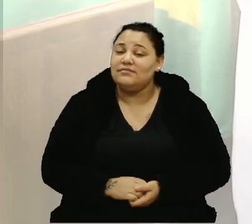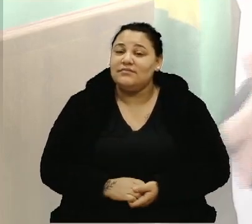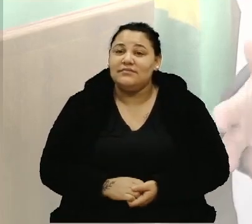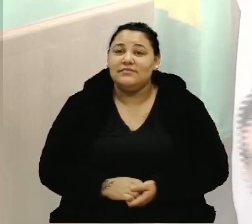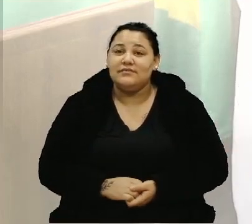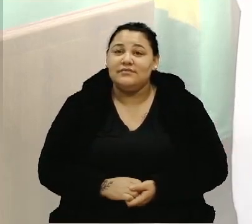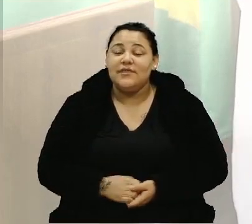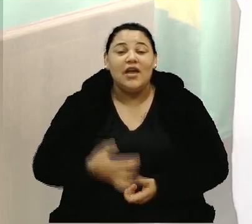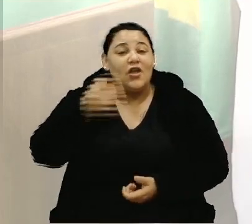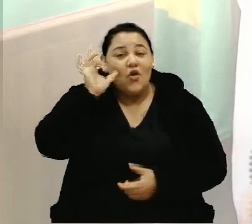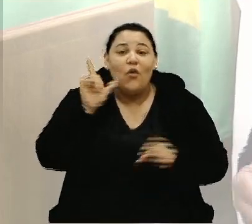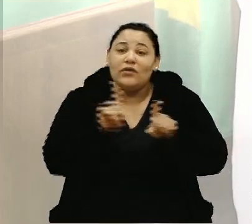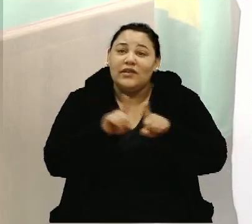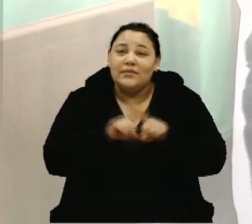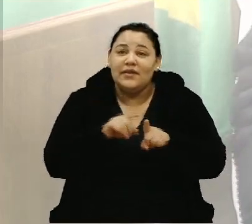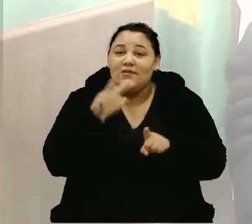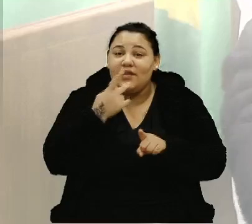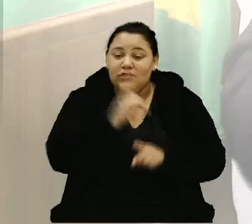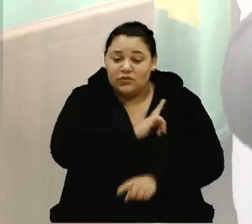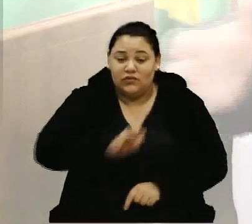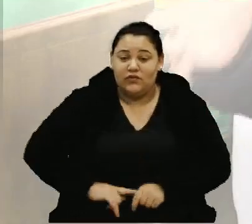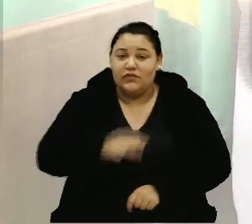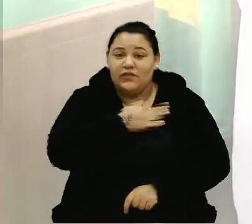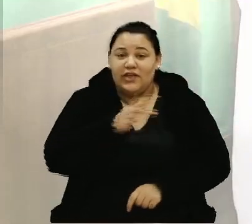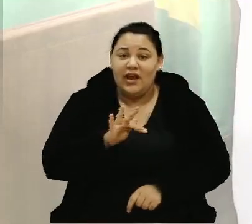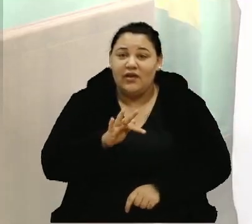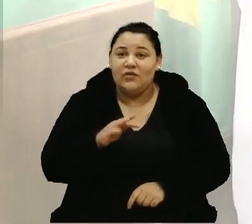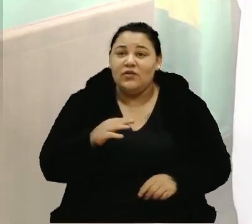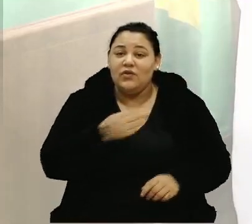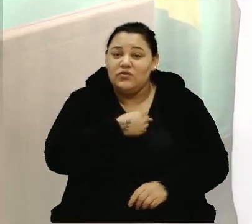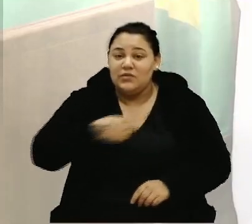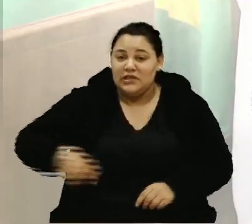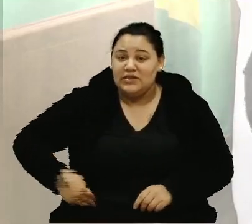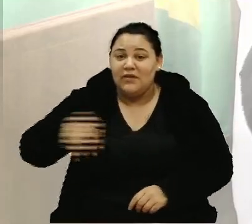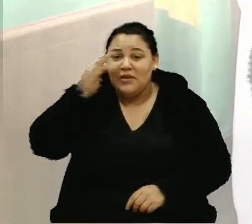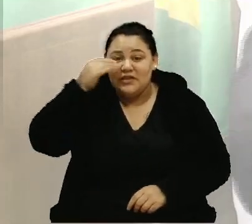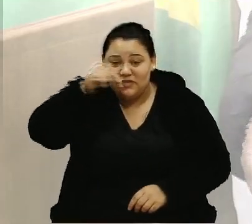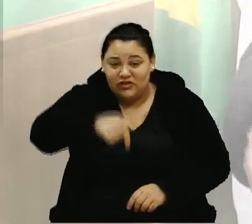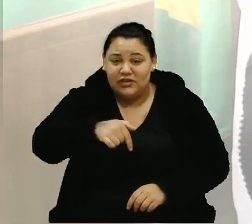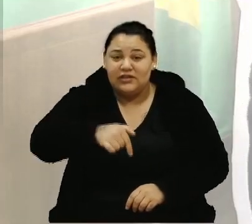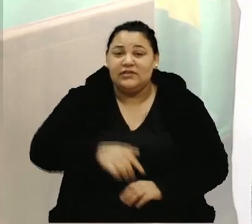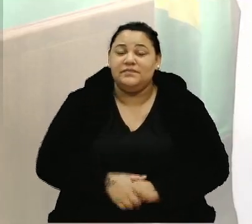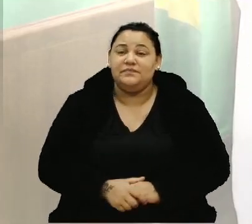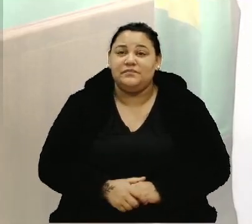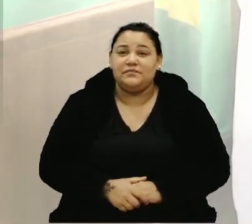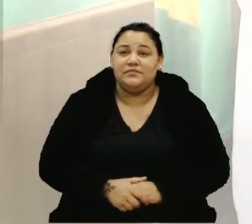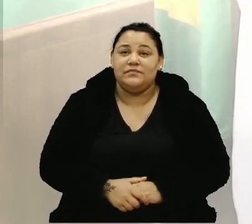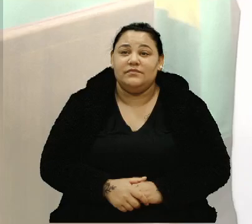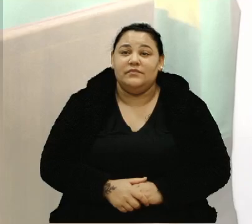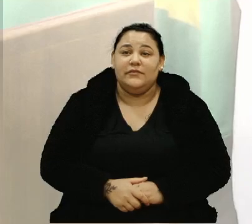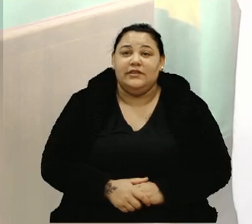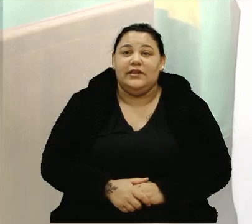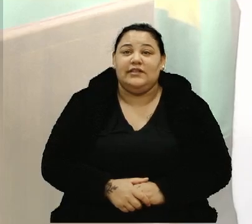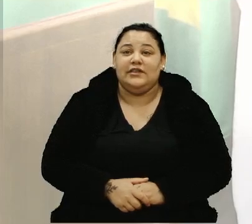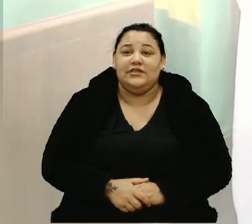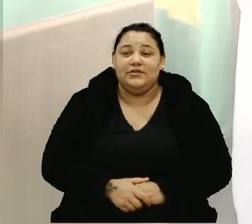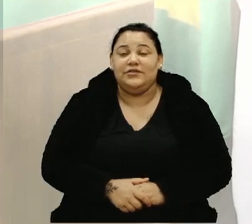E ontem, inclusive, elogiando o governo federal, os ministros que estavam aí, tudo aquilo que o governo federal tem